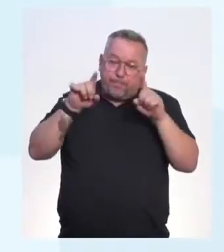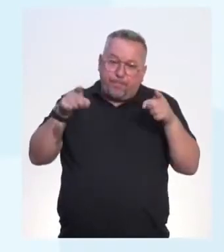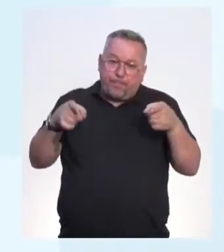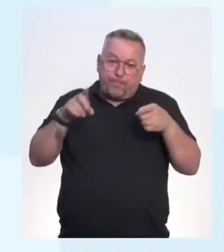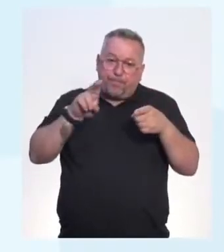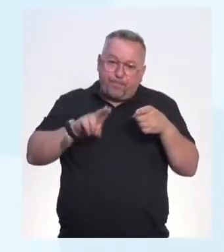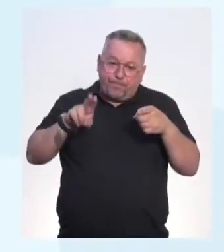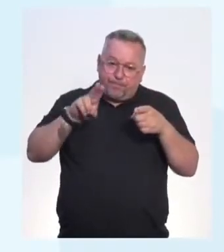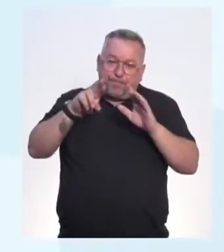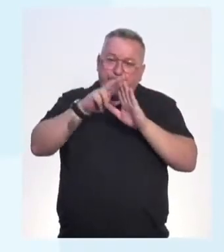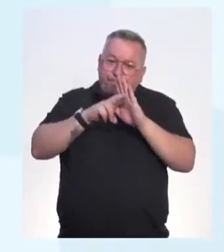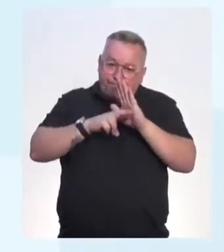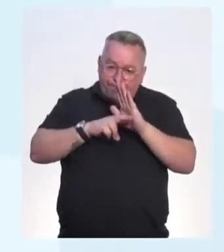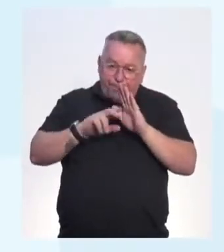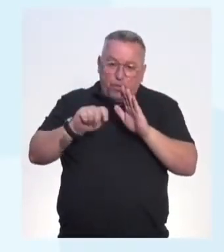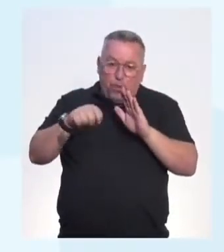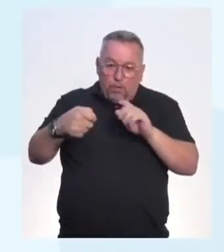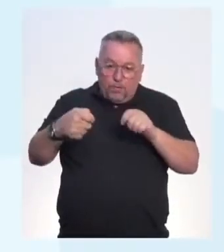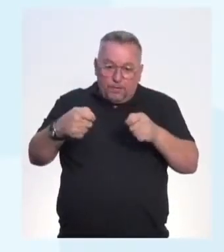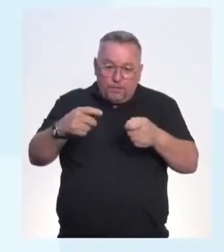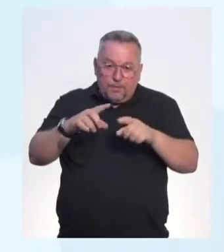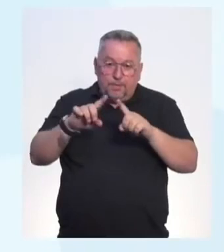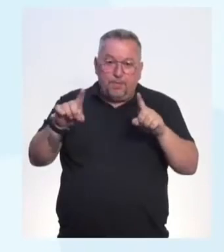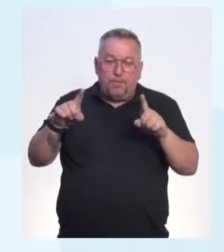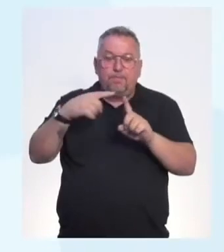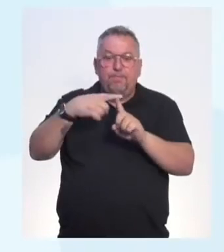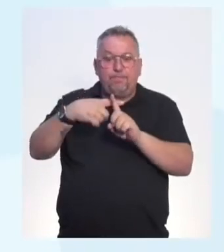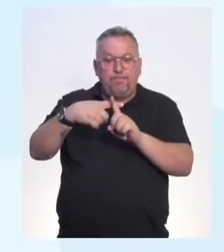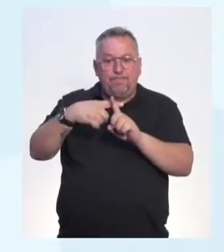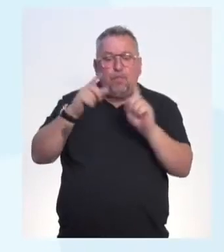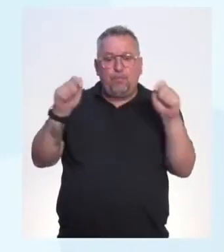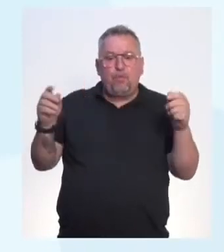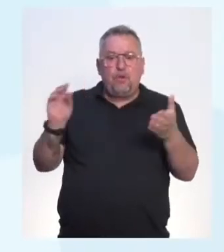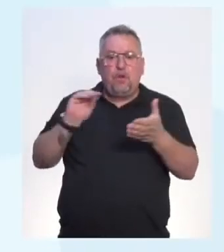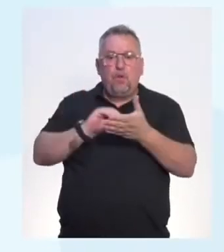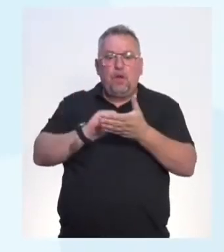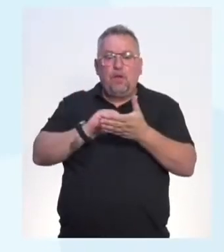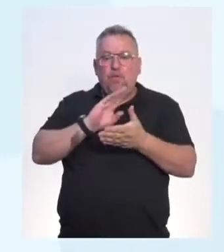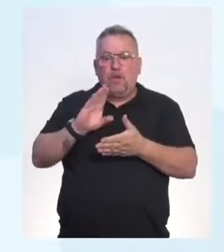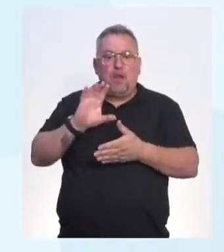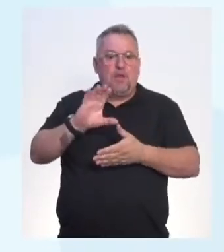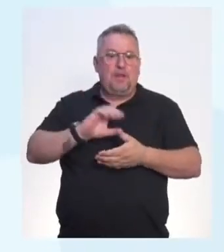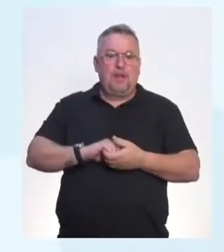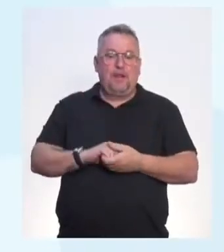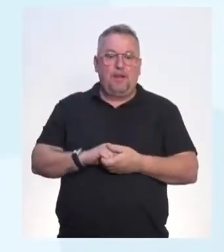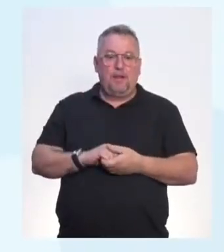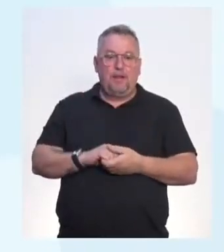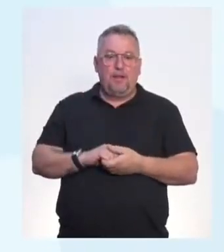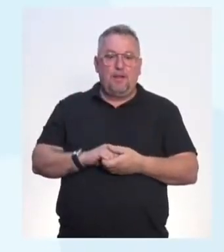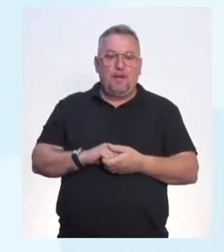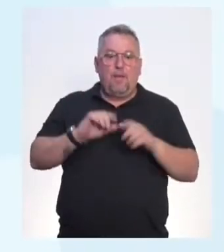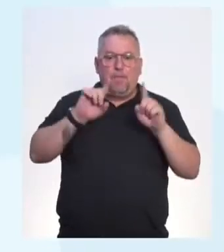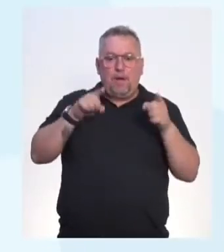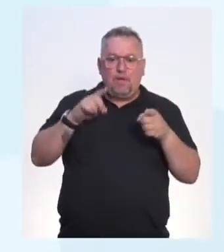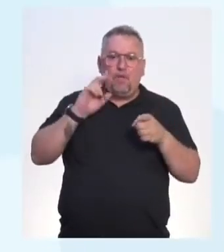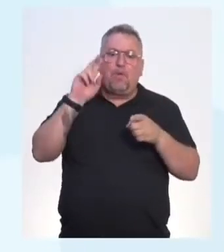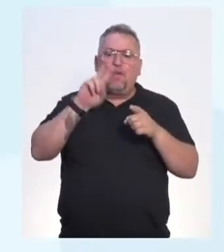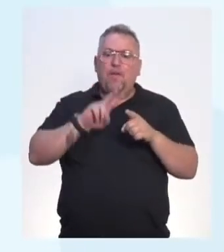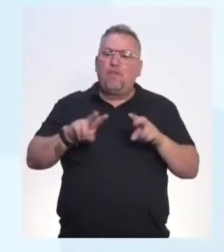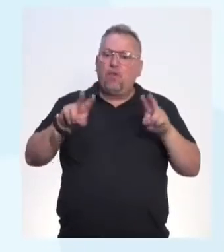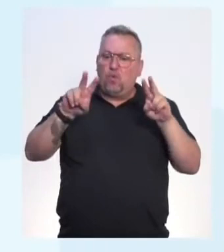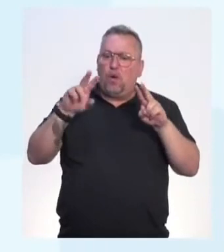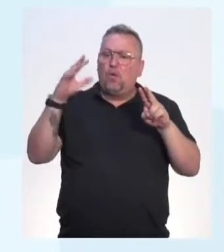cuidado com regra de sinal, tá bom? Mas como é adição, podia ter colocado direto assim. Coloquei o parênteses só para ficar